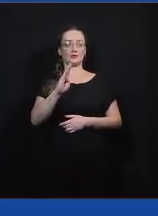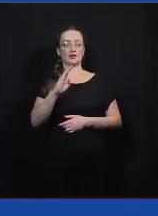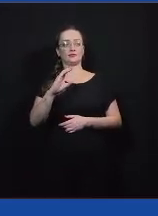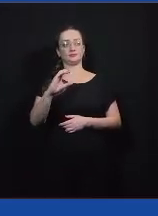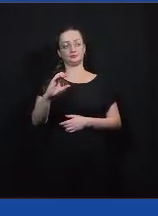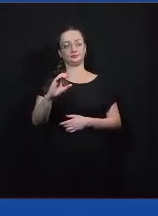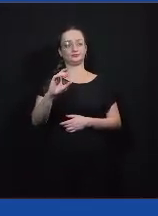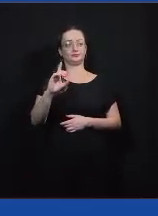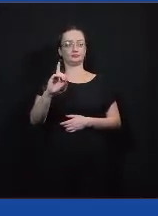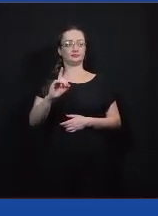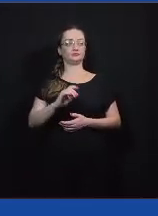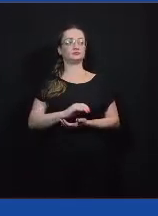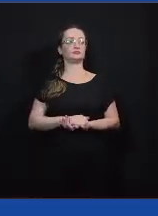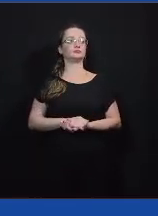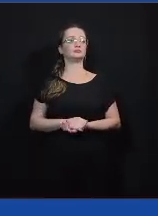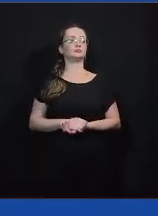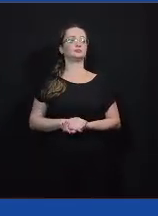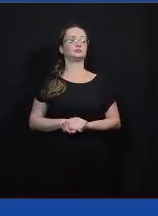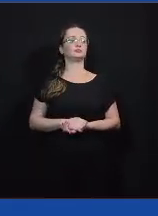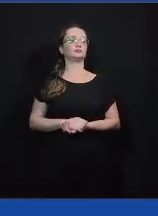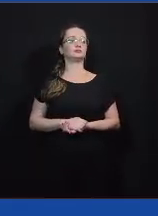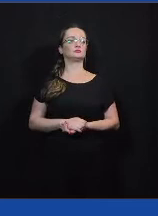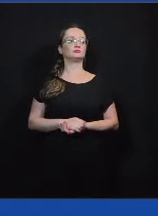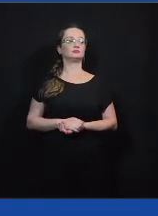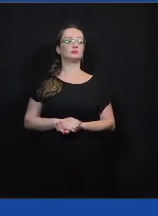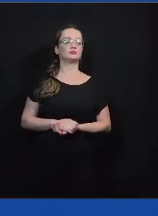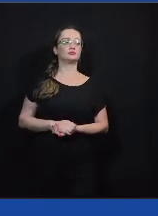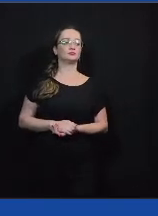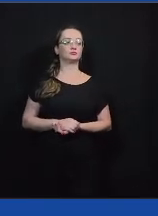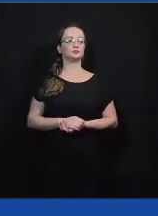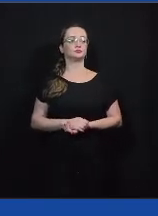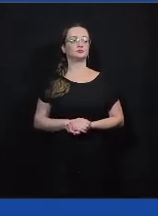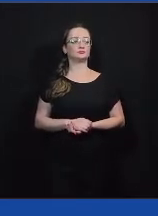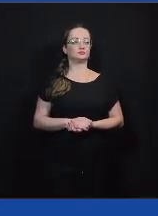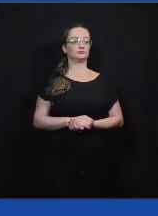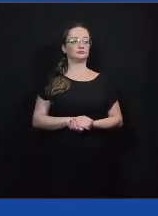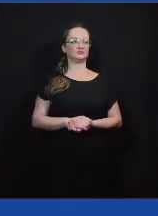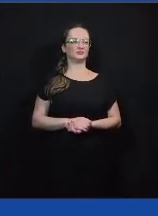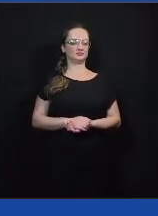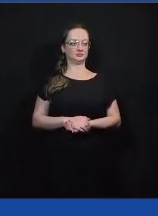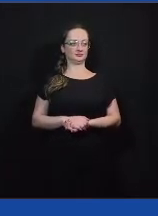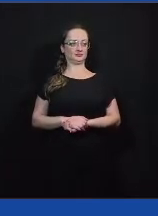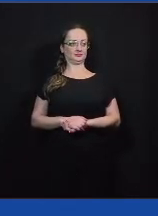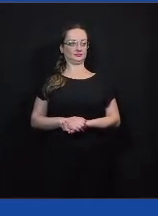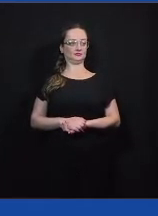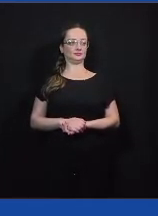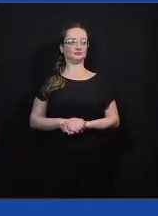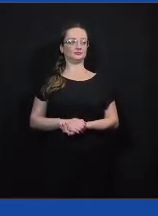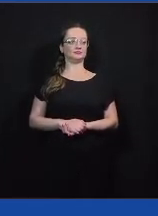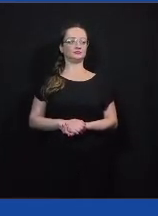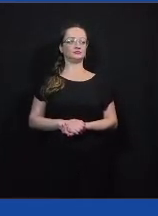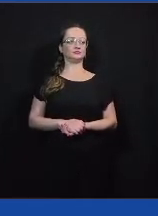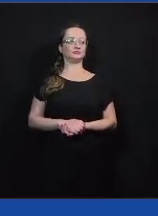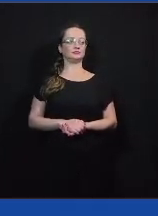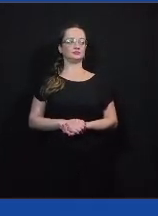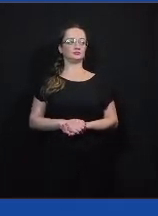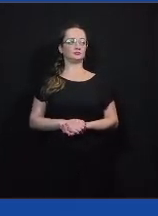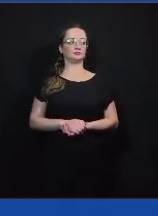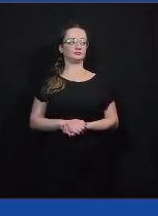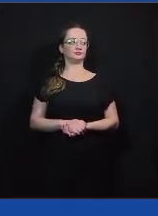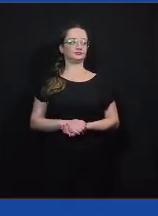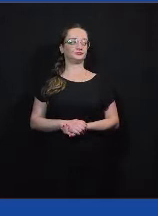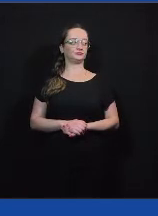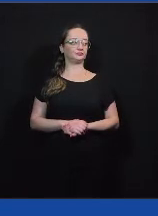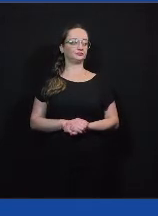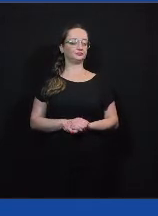alternativa ser ou alternativa dele E aí estamos chegando no nosso final aqui do nosso